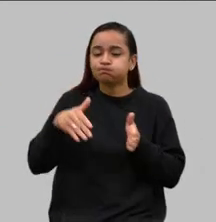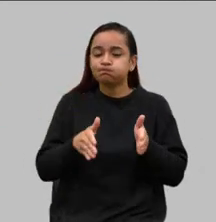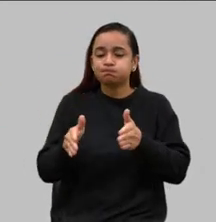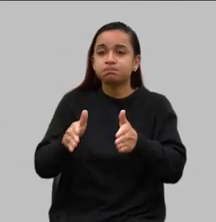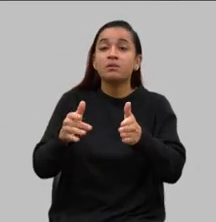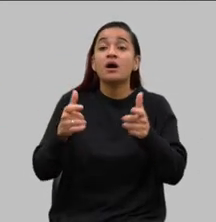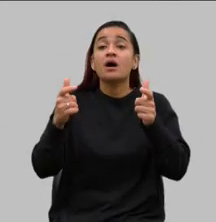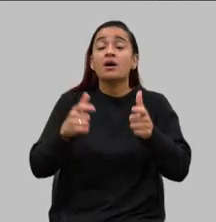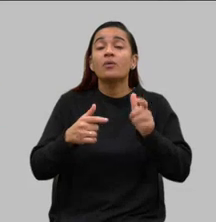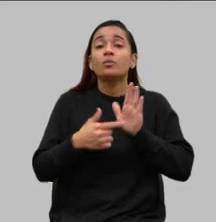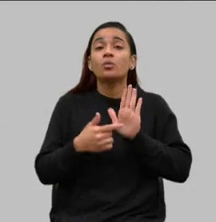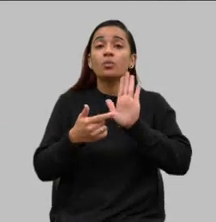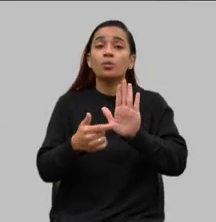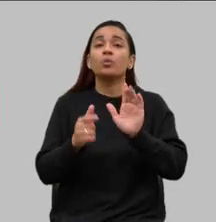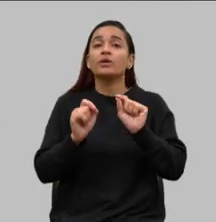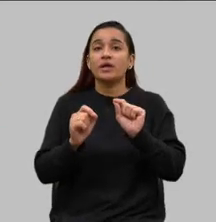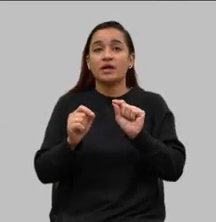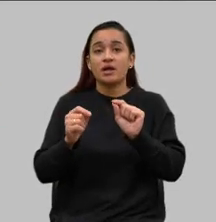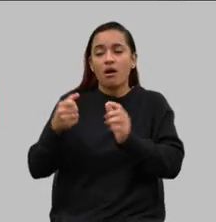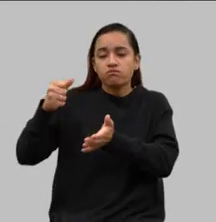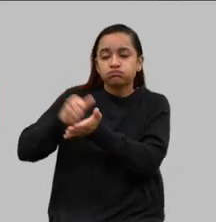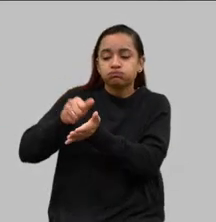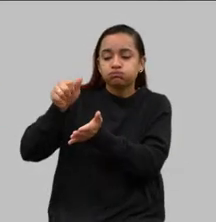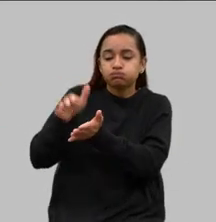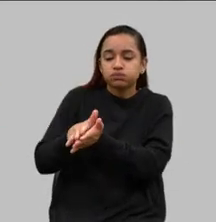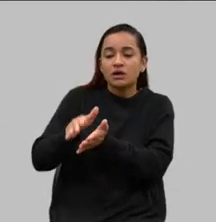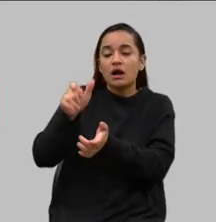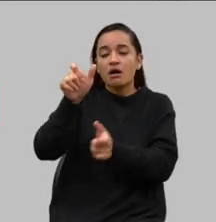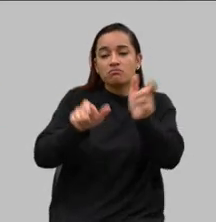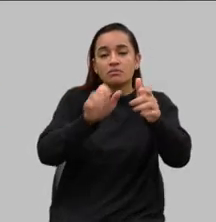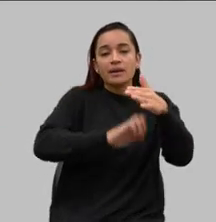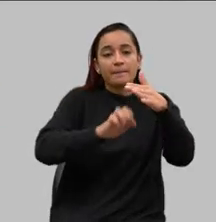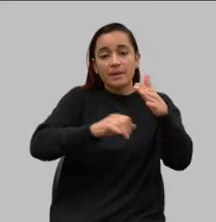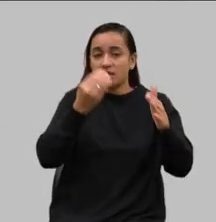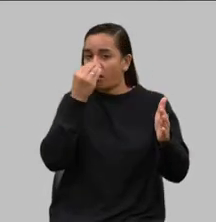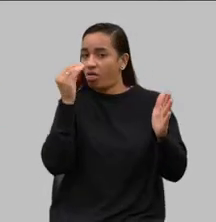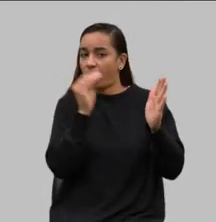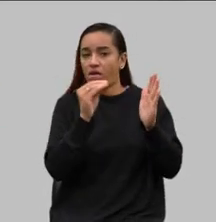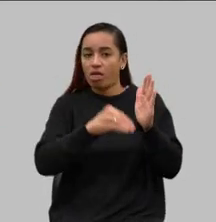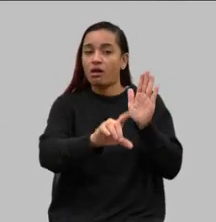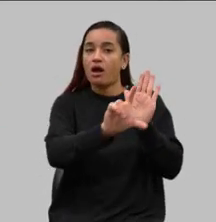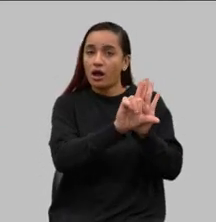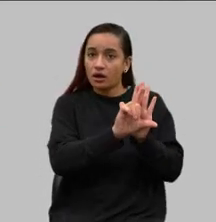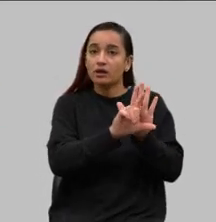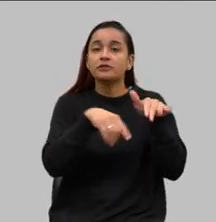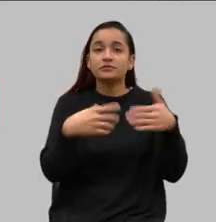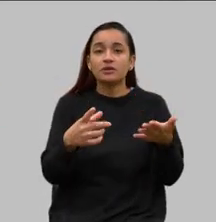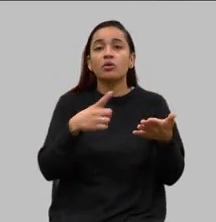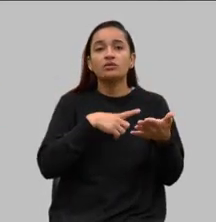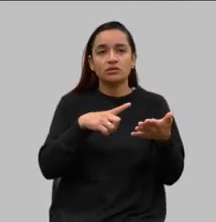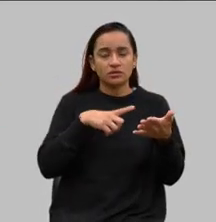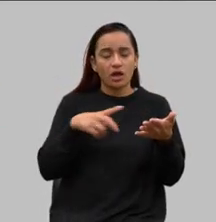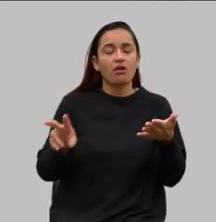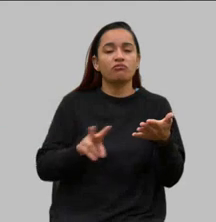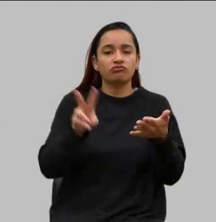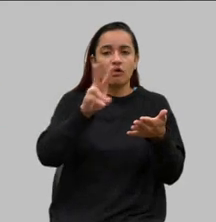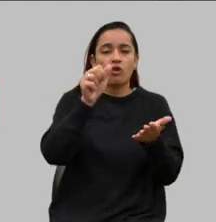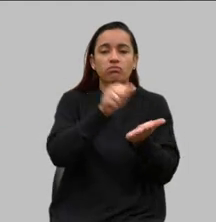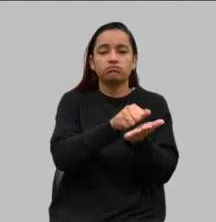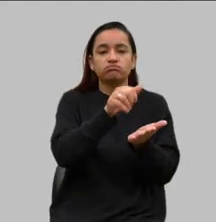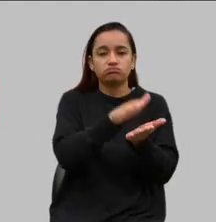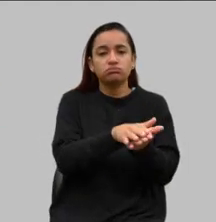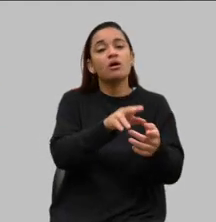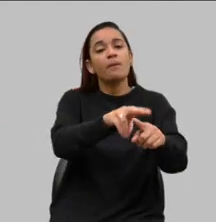Empreendimentos que não cumpriram a lei mar de lama nunca mais e um valor por dano moral coletivo